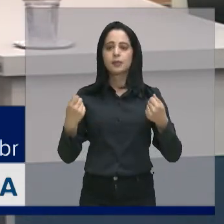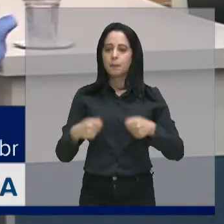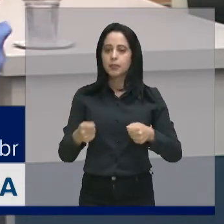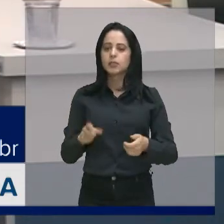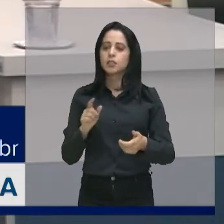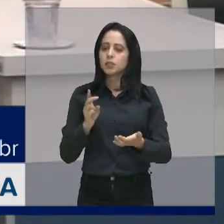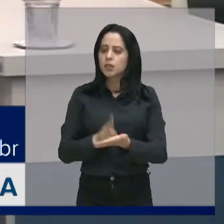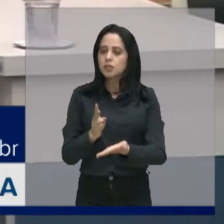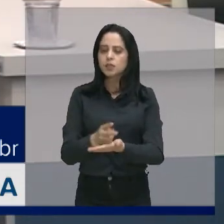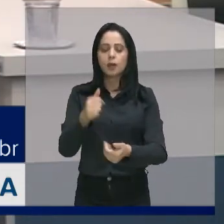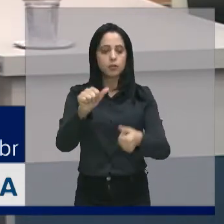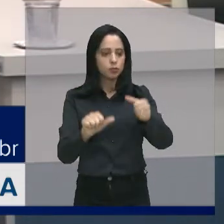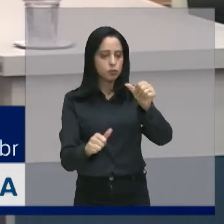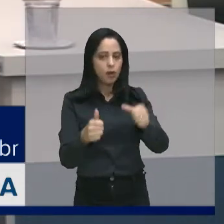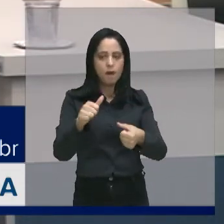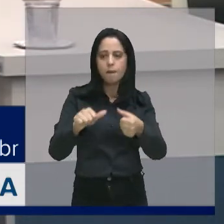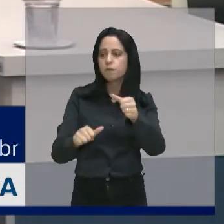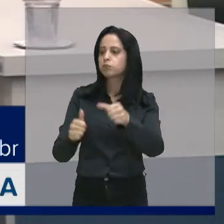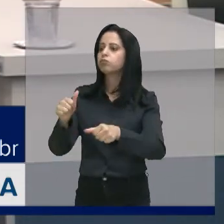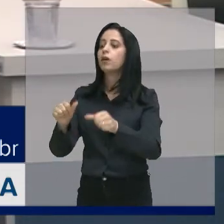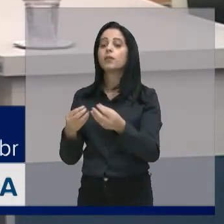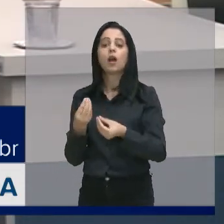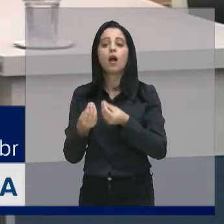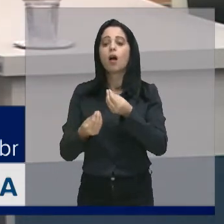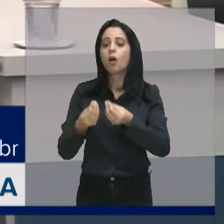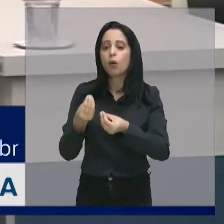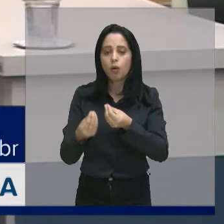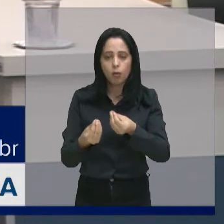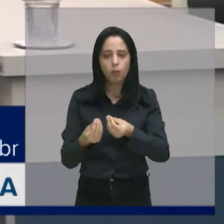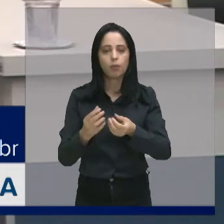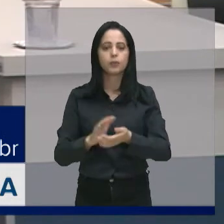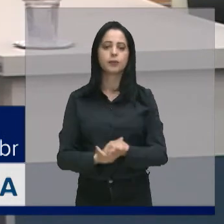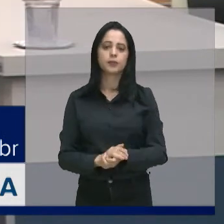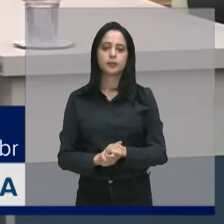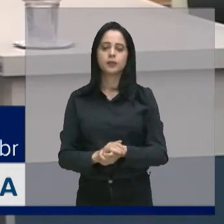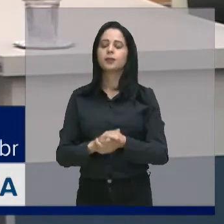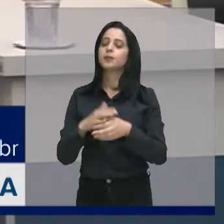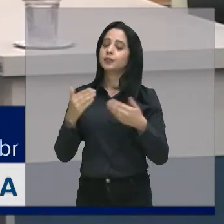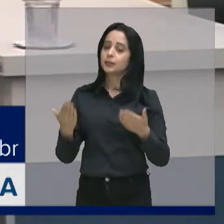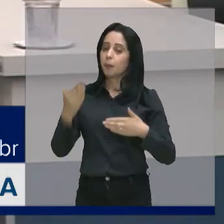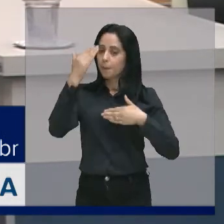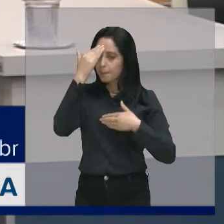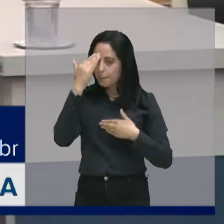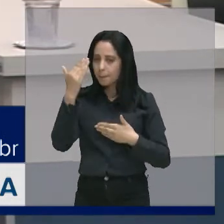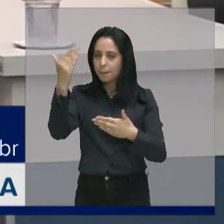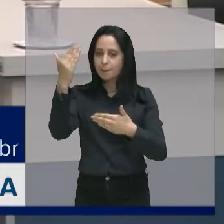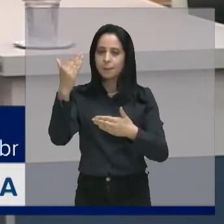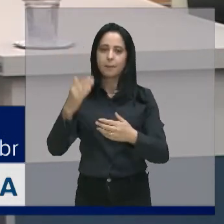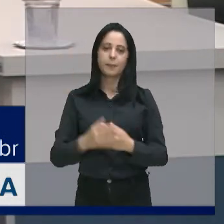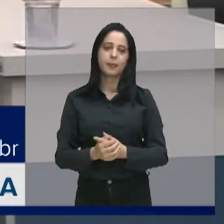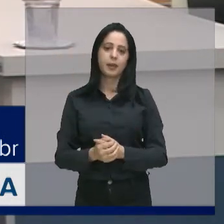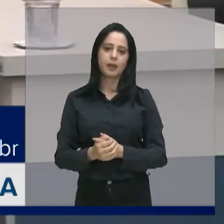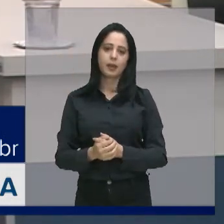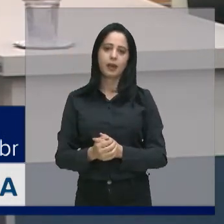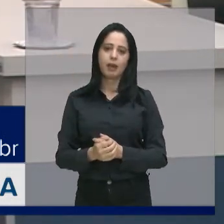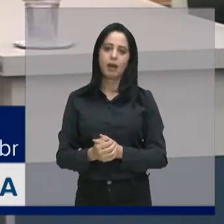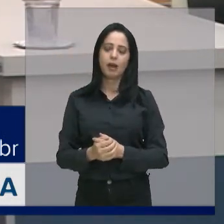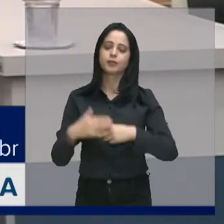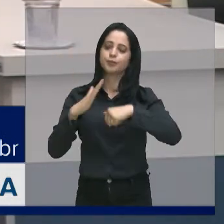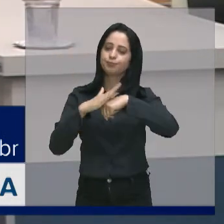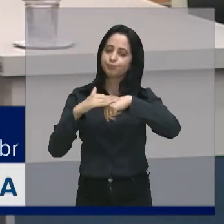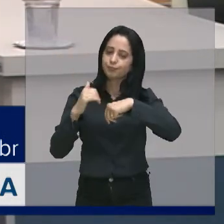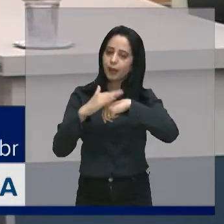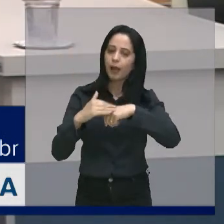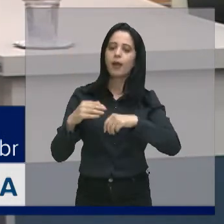situação. Essa era a fala de todos nós aí no começo da pandemia. Então, obrigado pela fala em relação a todos os profissionais da área da